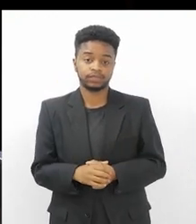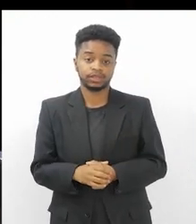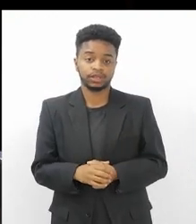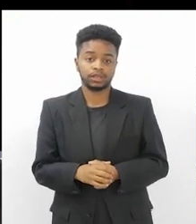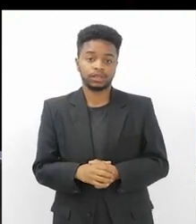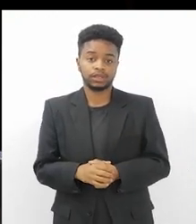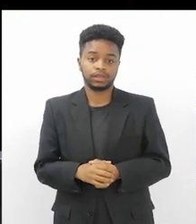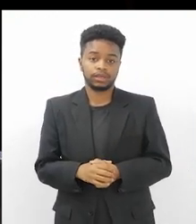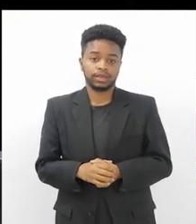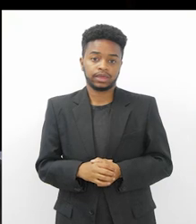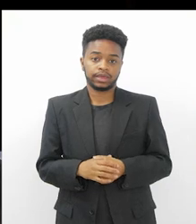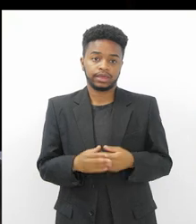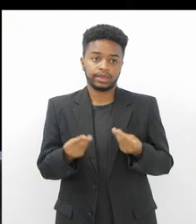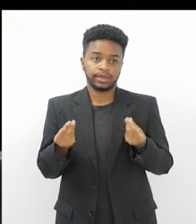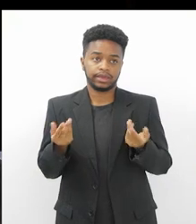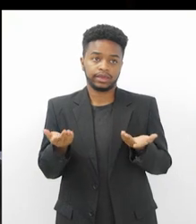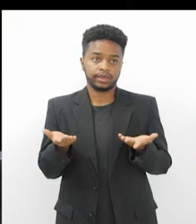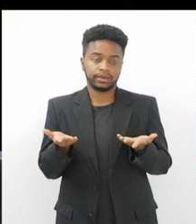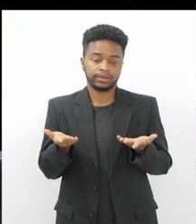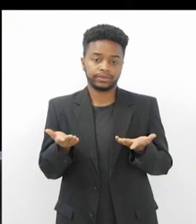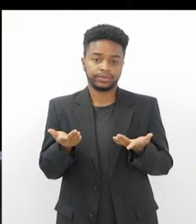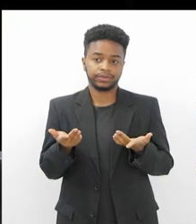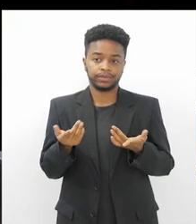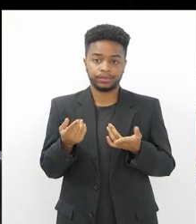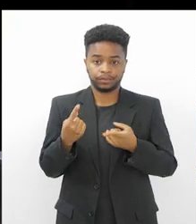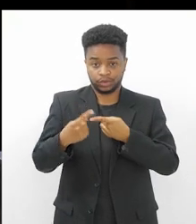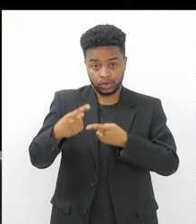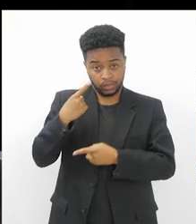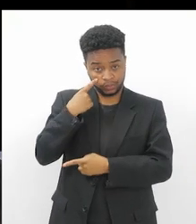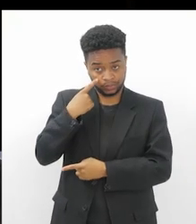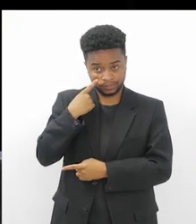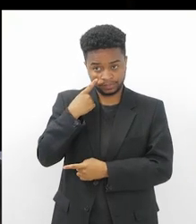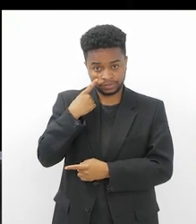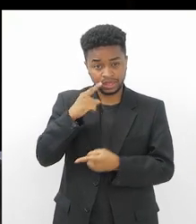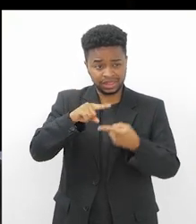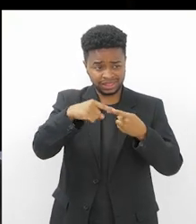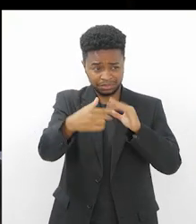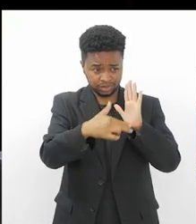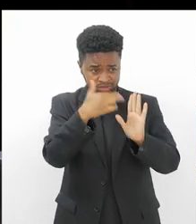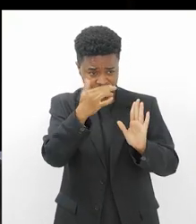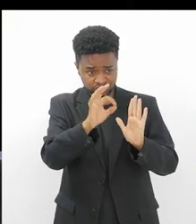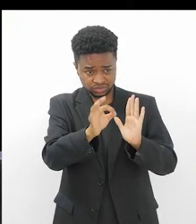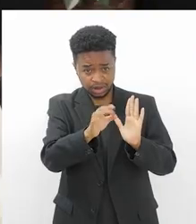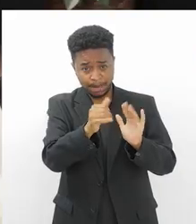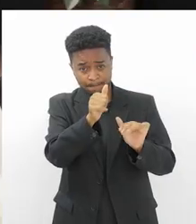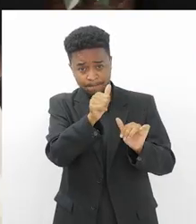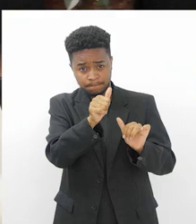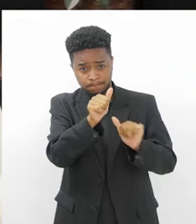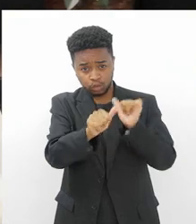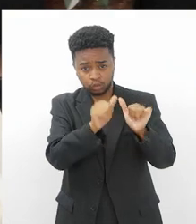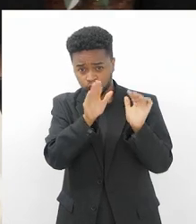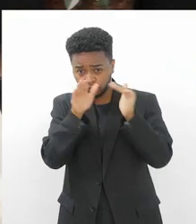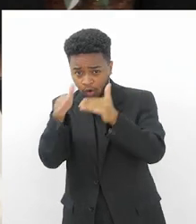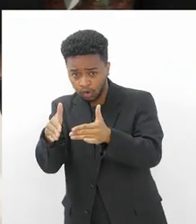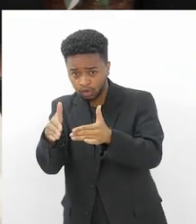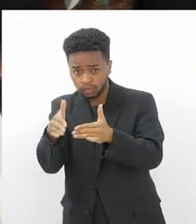Sabe? Então, é tudo... Porque, veja bem... Depois da cirurgia, a compulsão